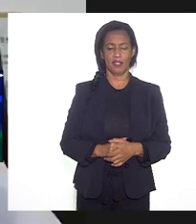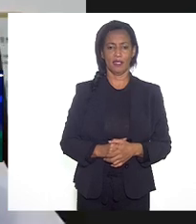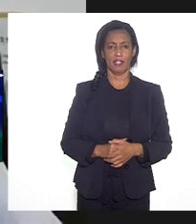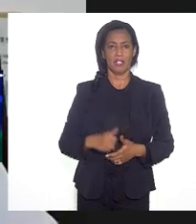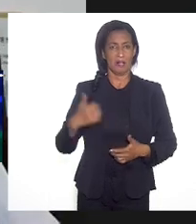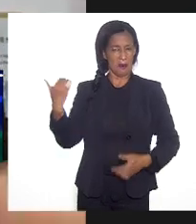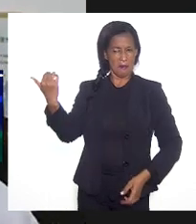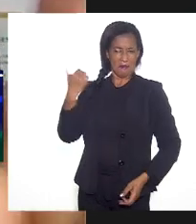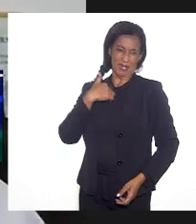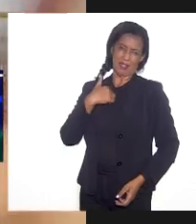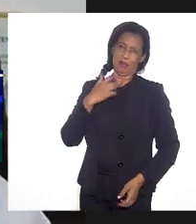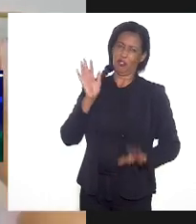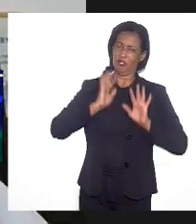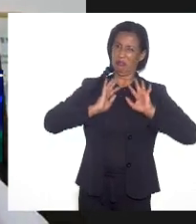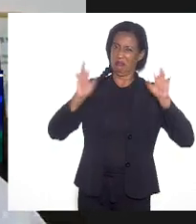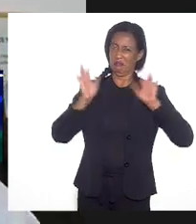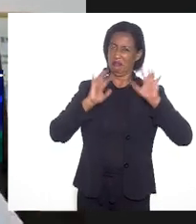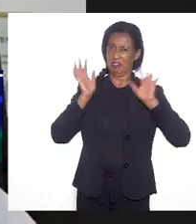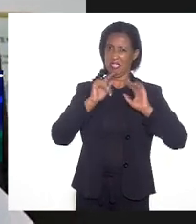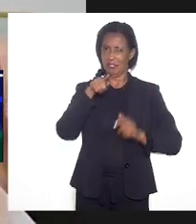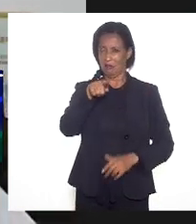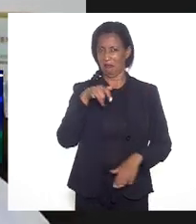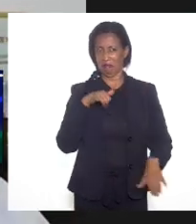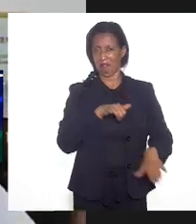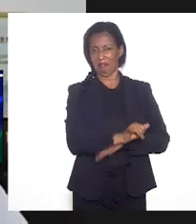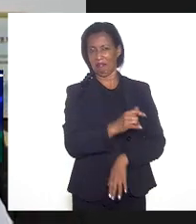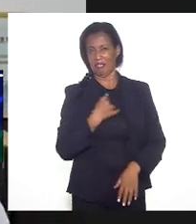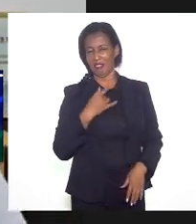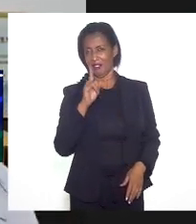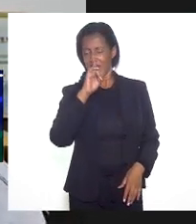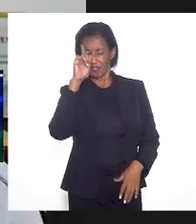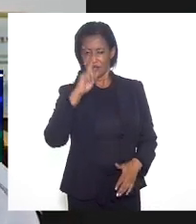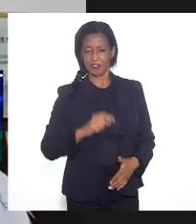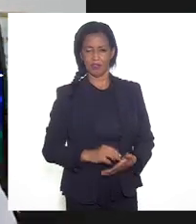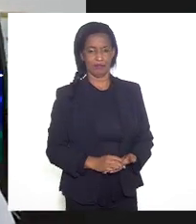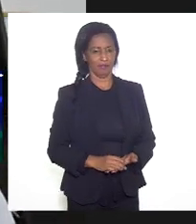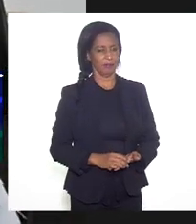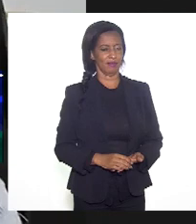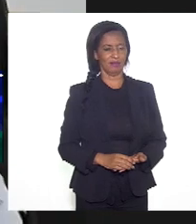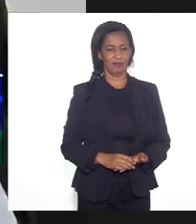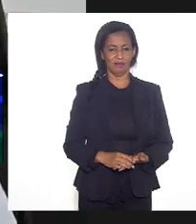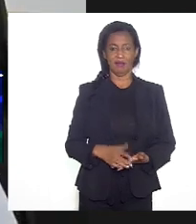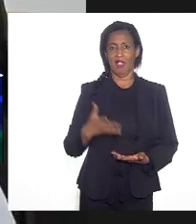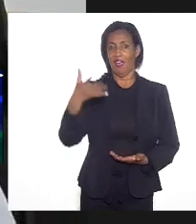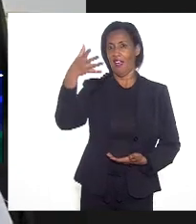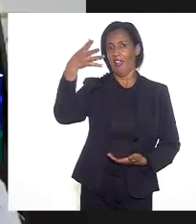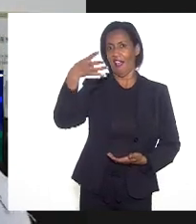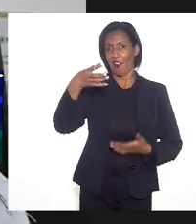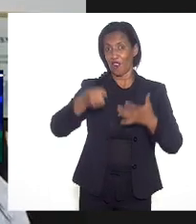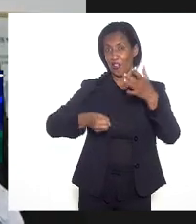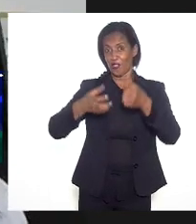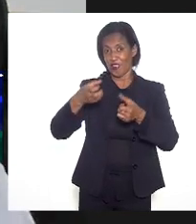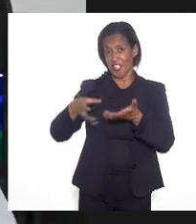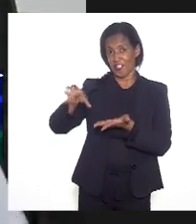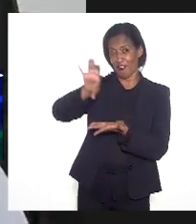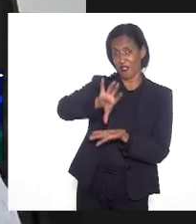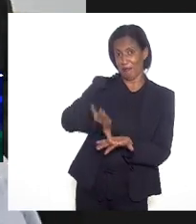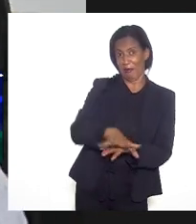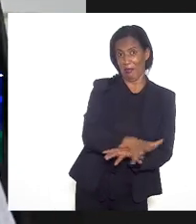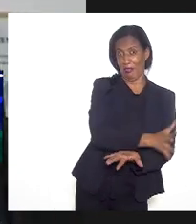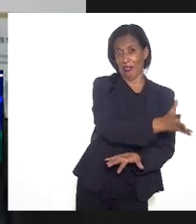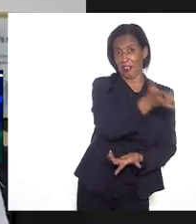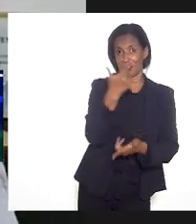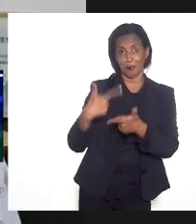Para cima de mim, não, vocês do PSOL, vocês não me enganam. Vocês. Agora o Leite já entornou, já votaram, eu não tive